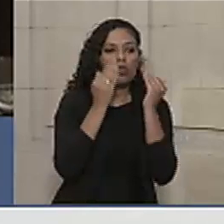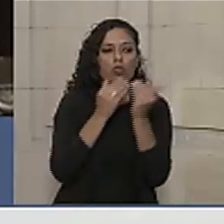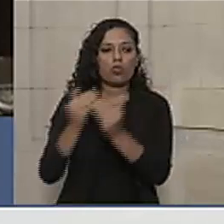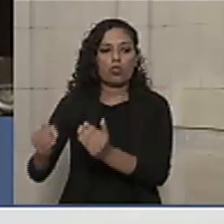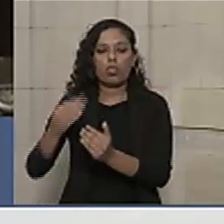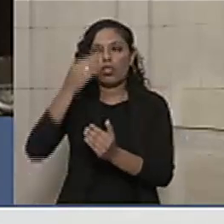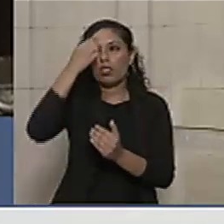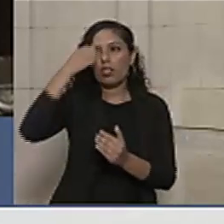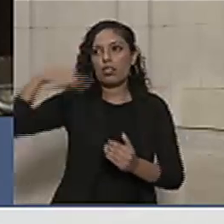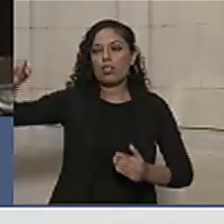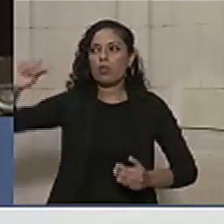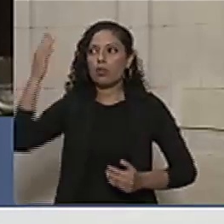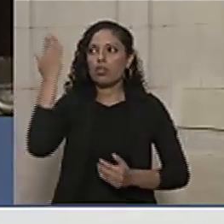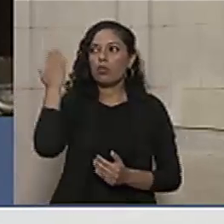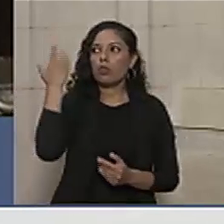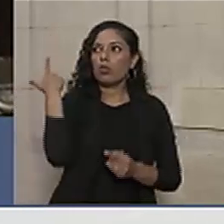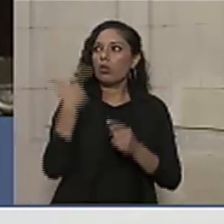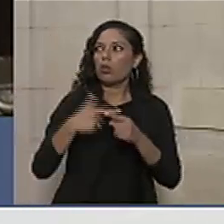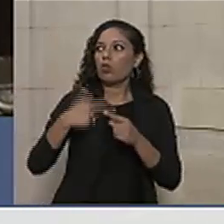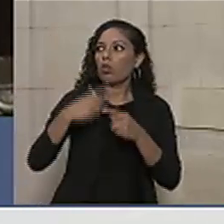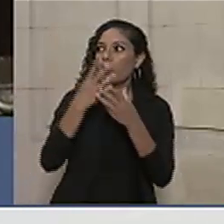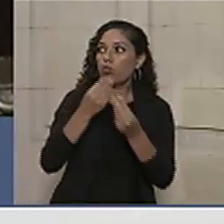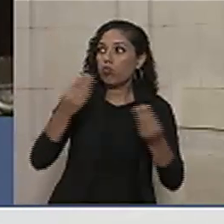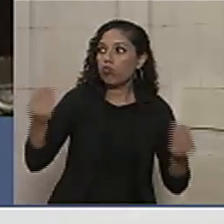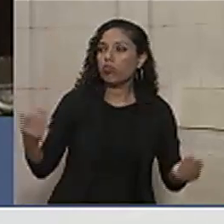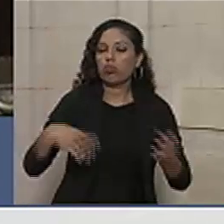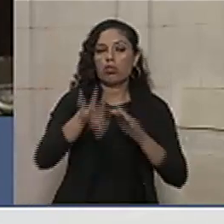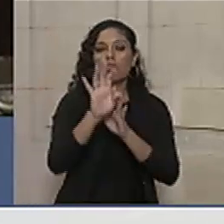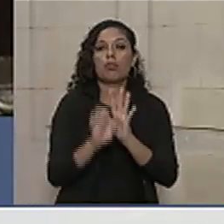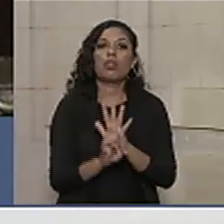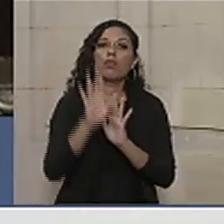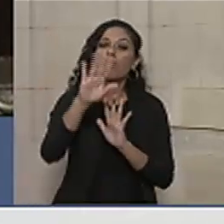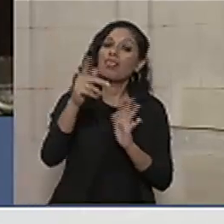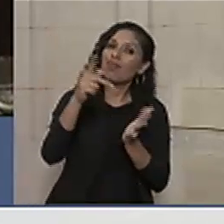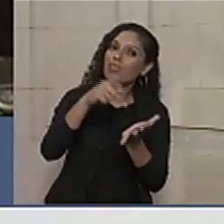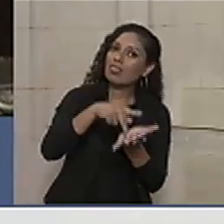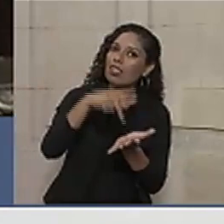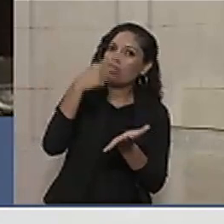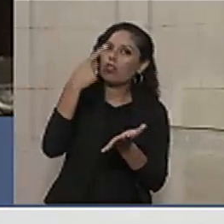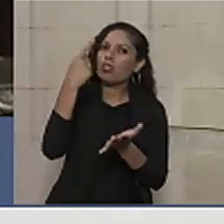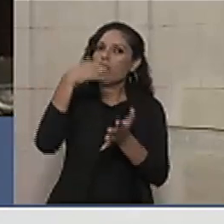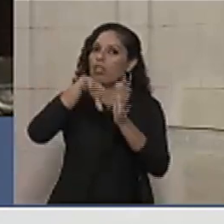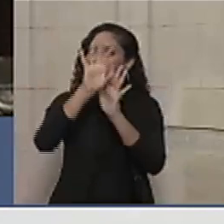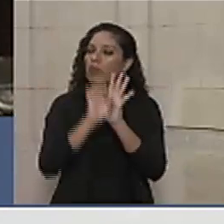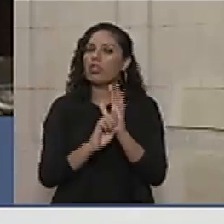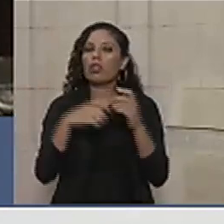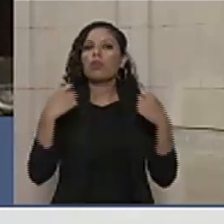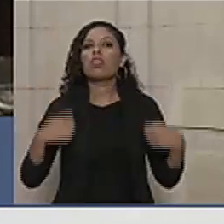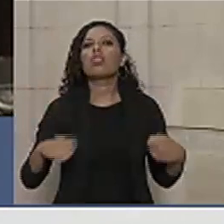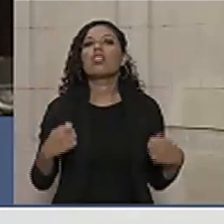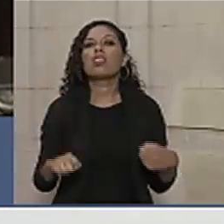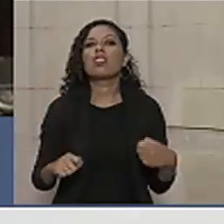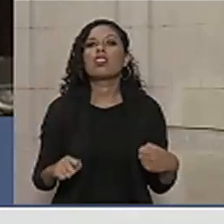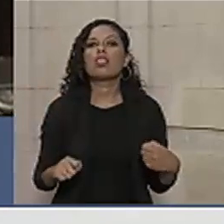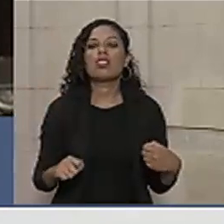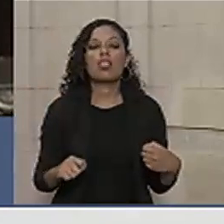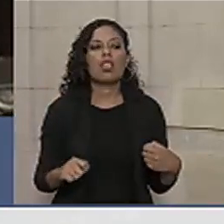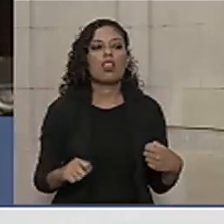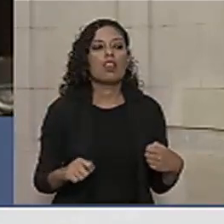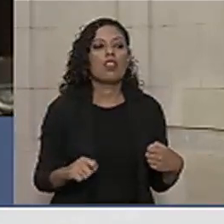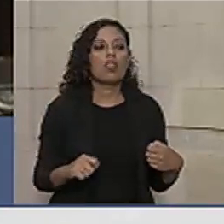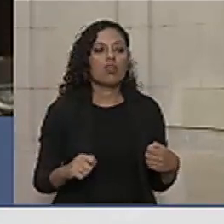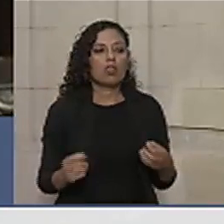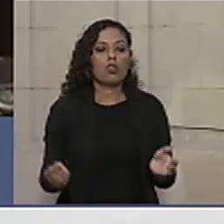semana passada, porque foram muitas emendas e, na realidade, essas emendas deveriam ser colocadas